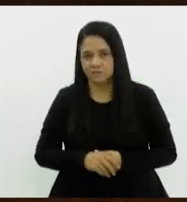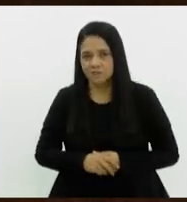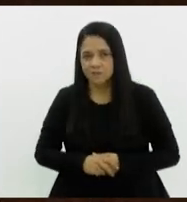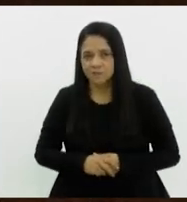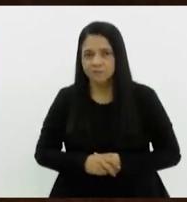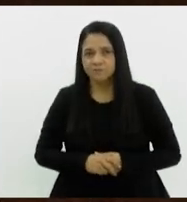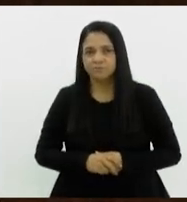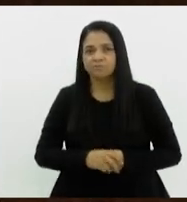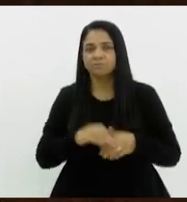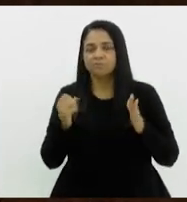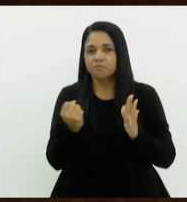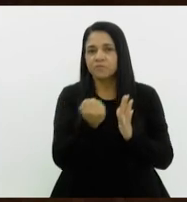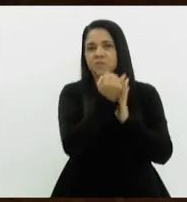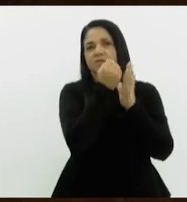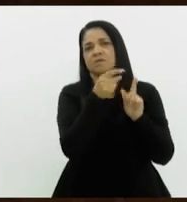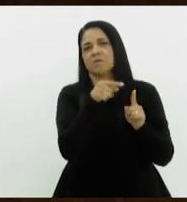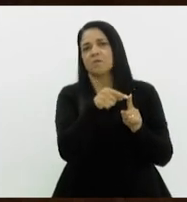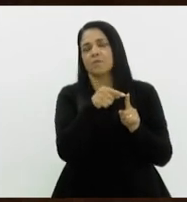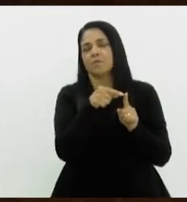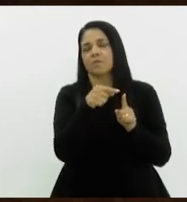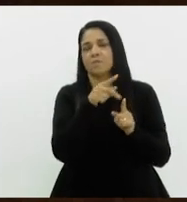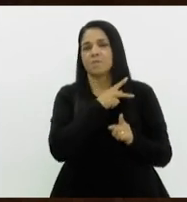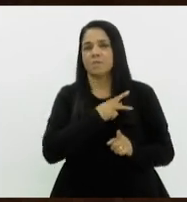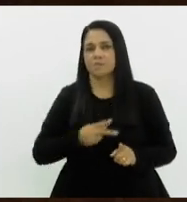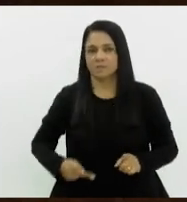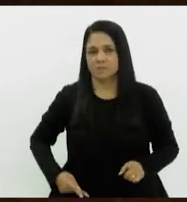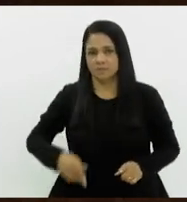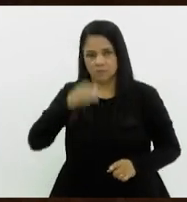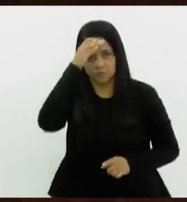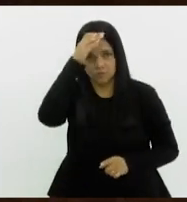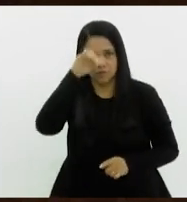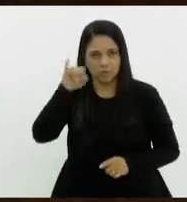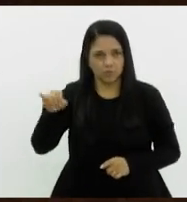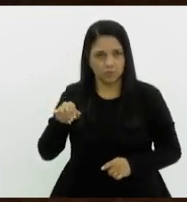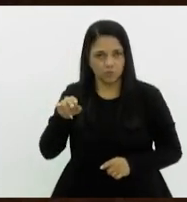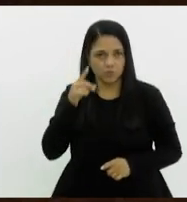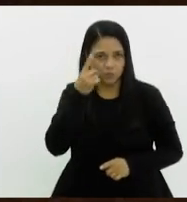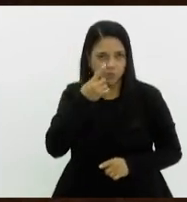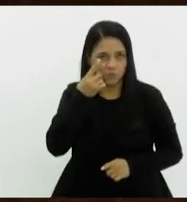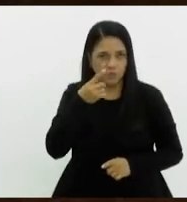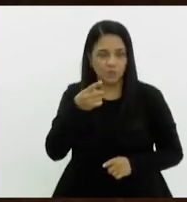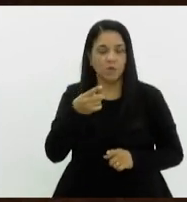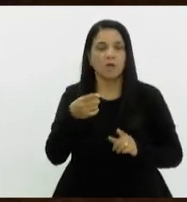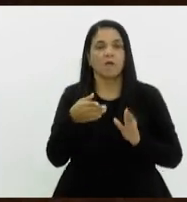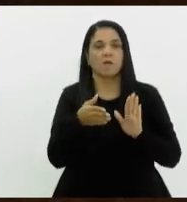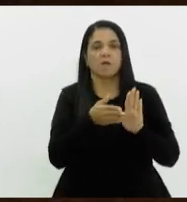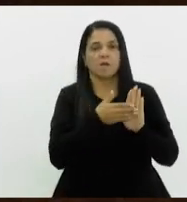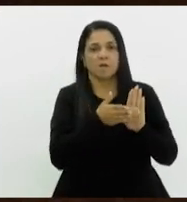E destacar, Tia Ju, presidenta, que essa nossa proposição, então,